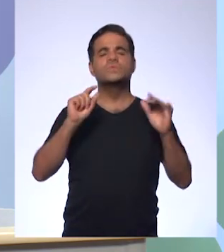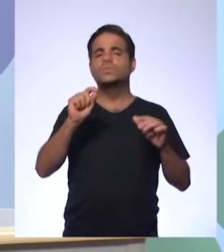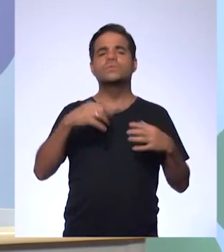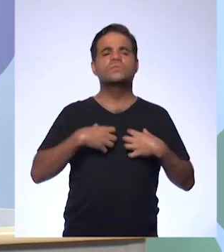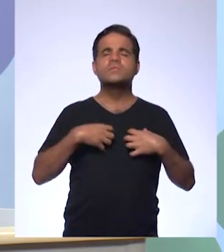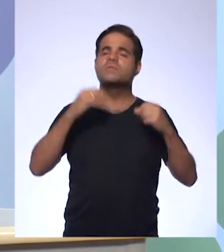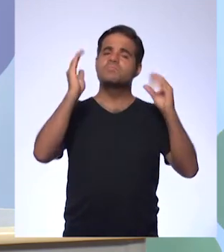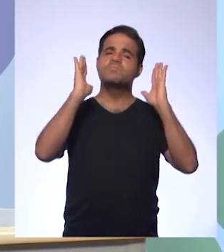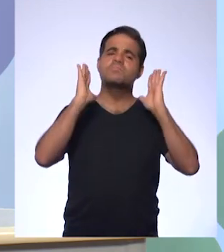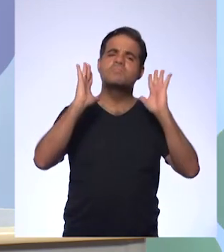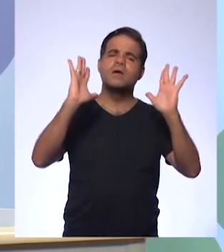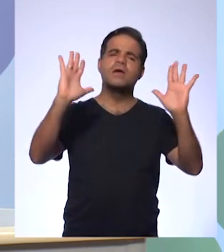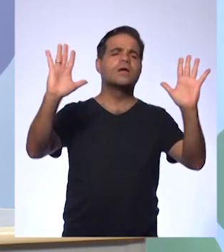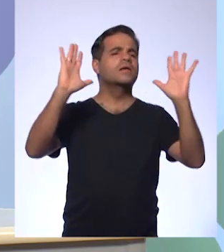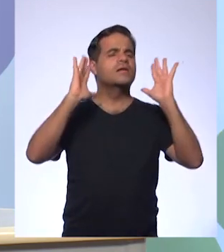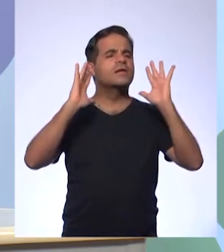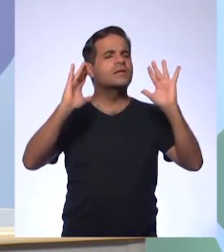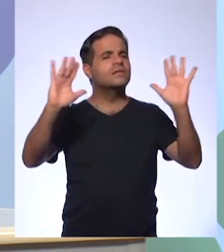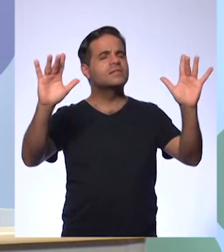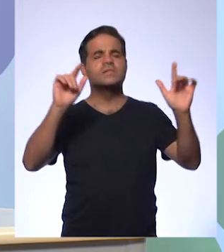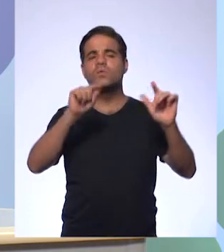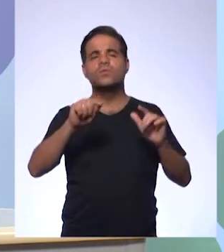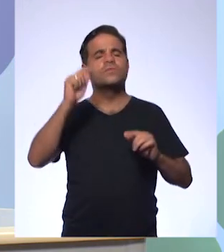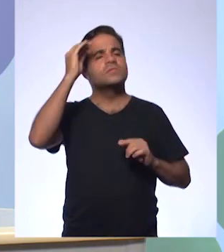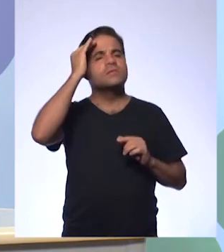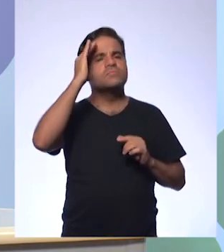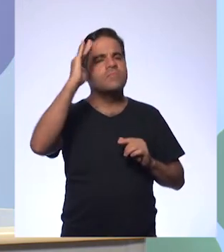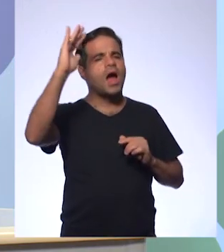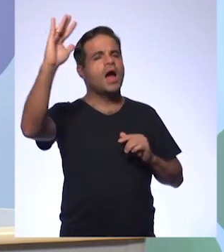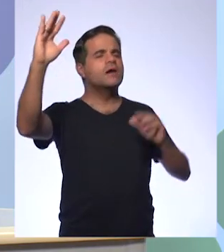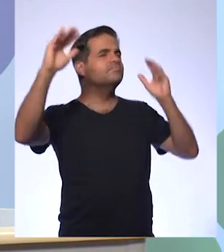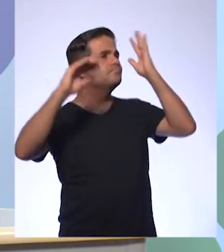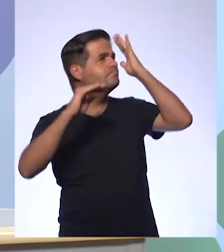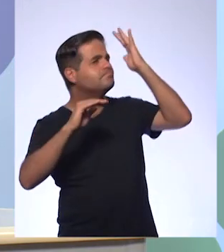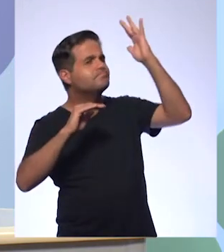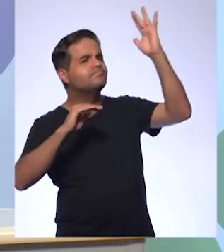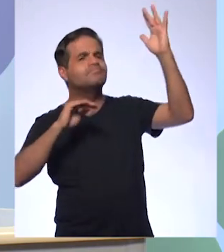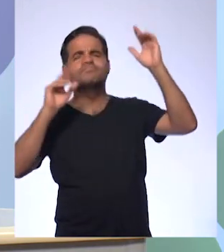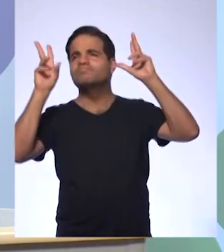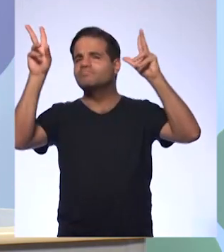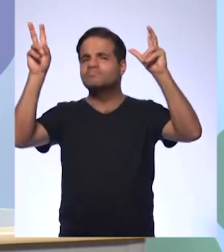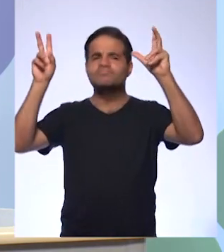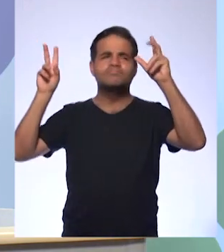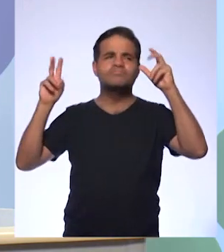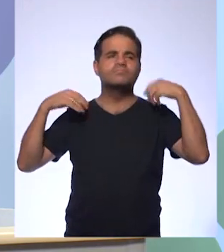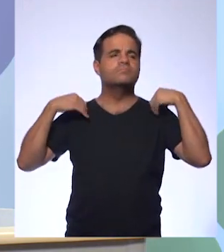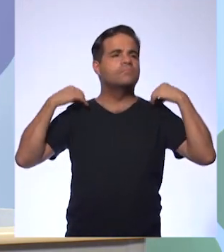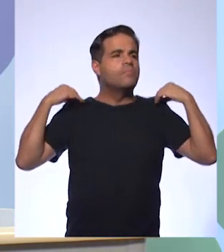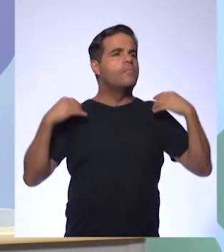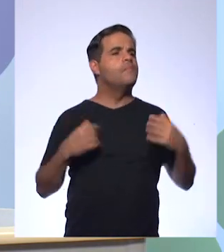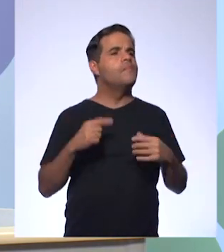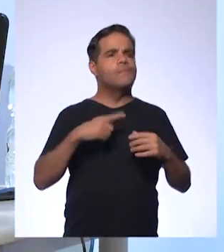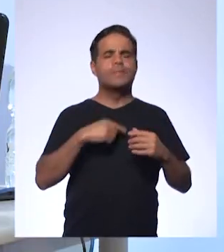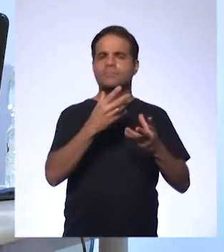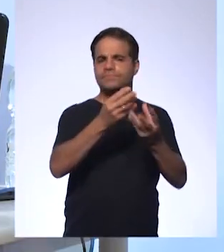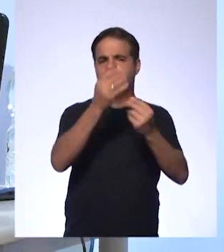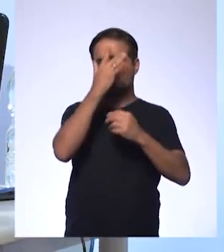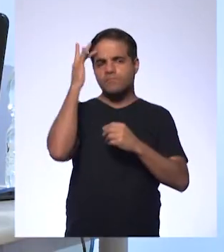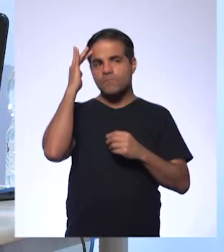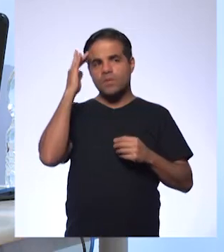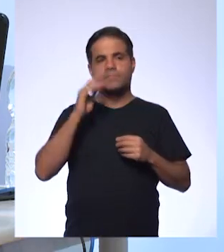você pensa. Reflexão é o que você imagina. Boa. Sobre determinado assunto. Tem muita gente aqui